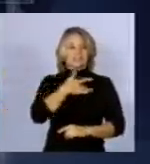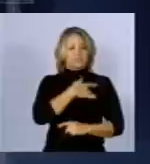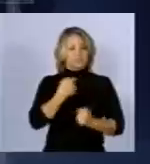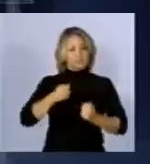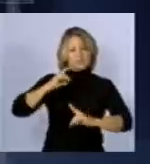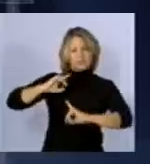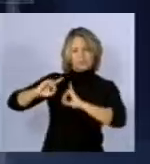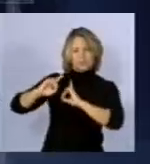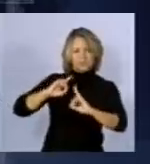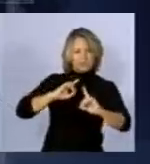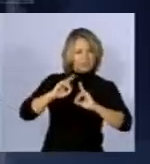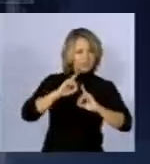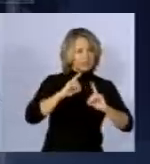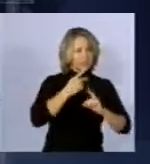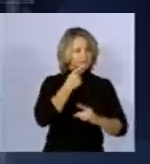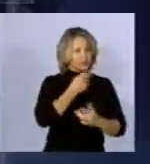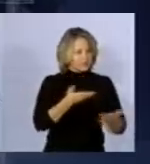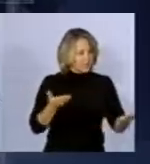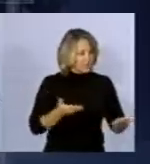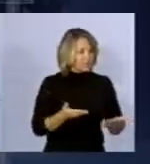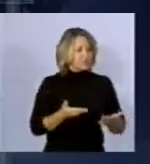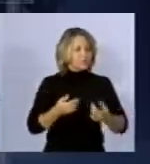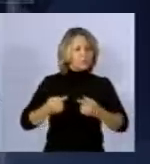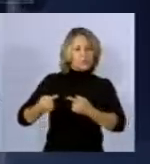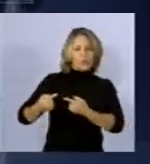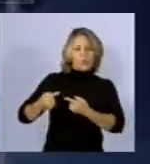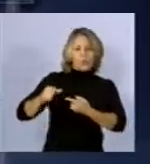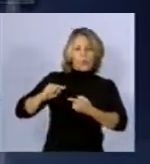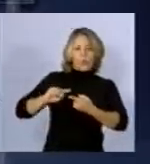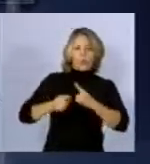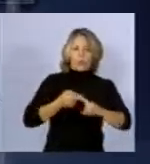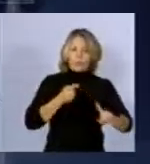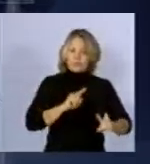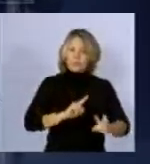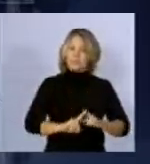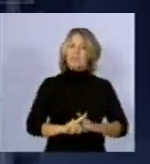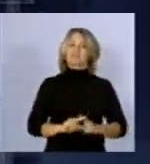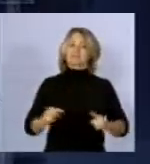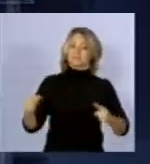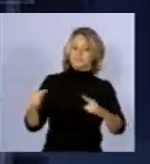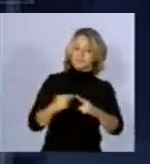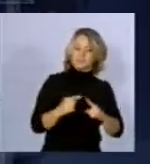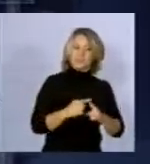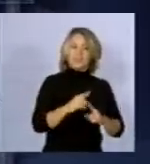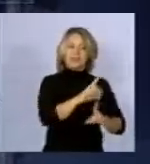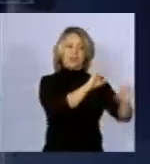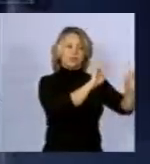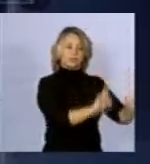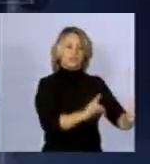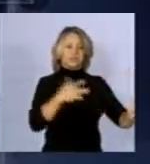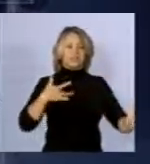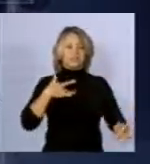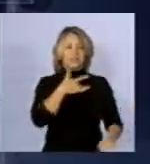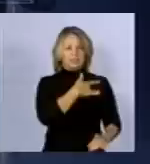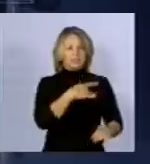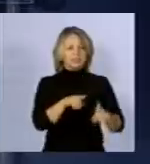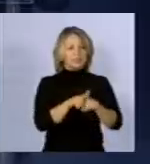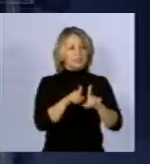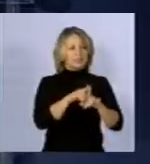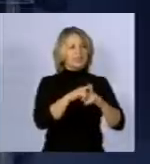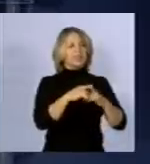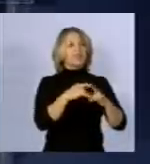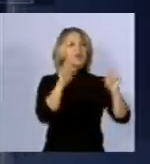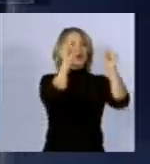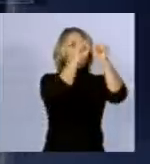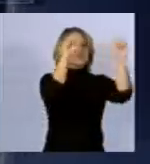acho que é isso que eu vou tentar fazer aqui é uma relação entre o direito à saúde e Esse sistema de energia elétrica